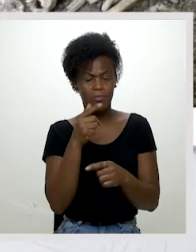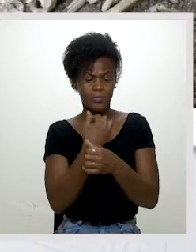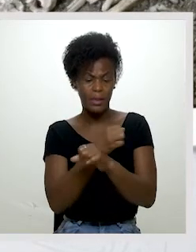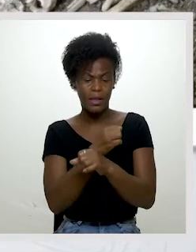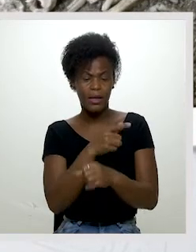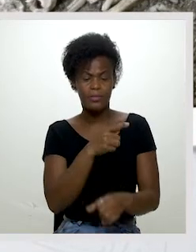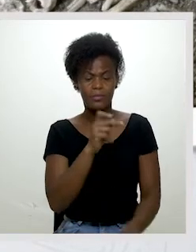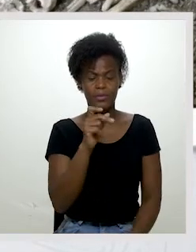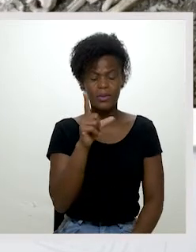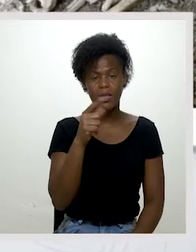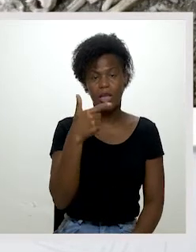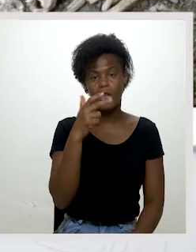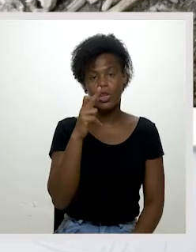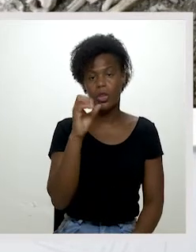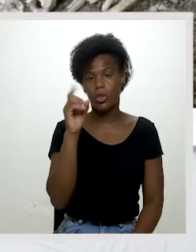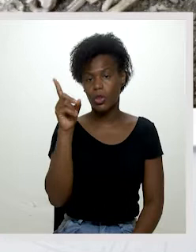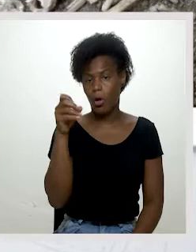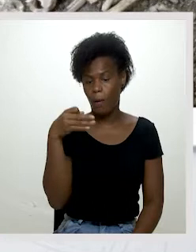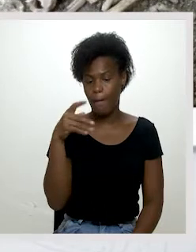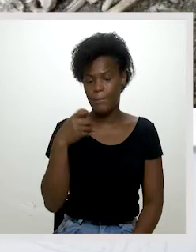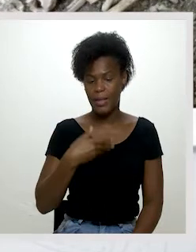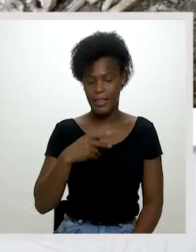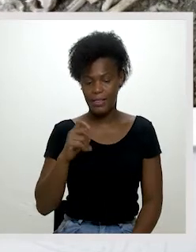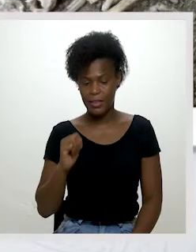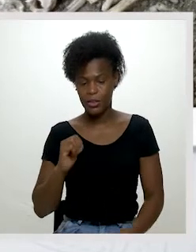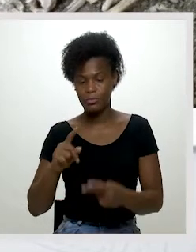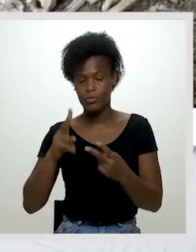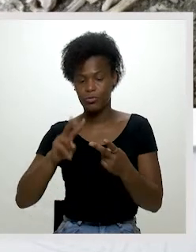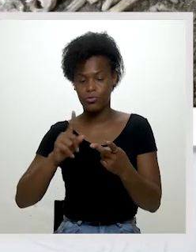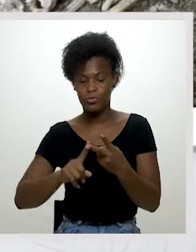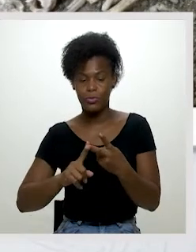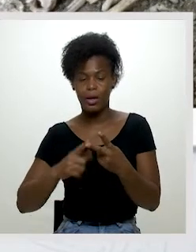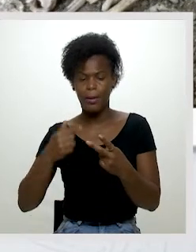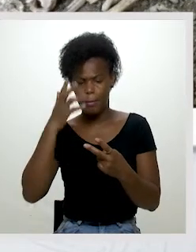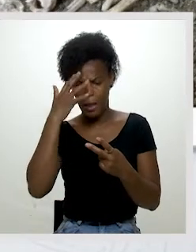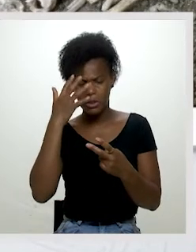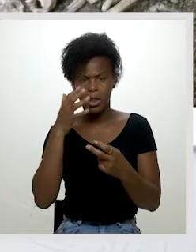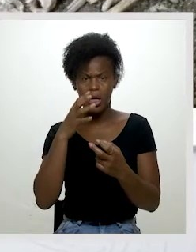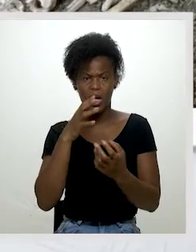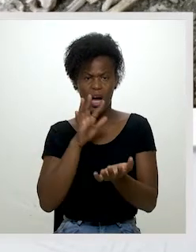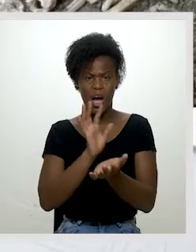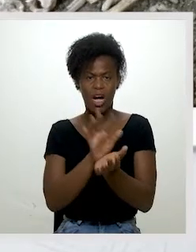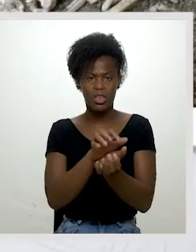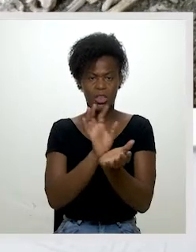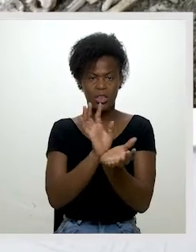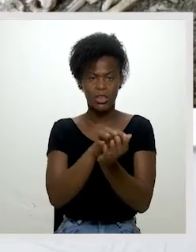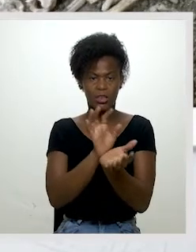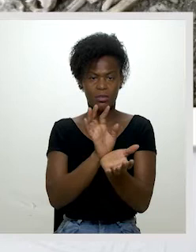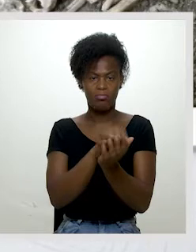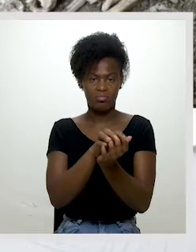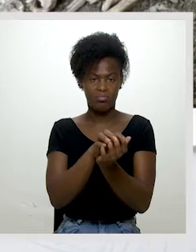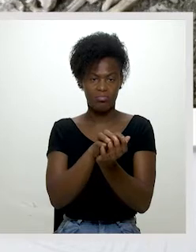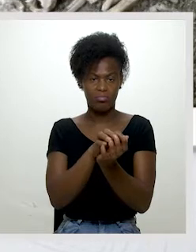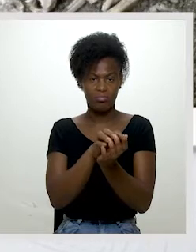à família dos artrópodes, não é assim? Na segunda imagem parece um crocodilo, vocês conhecem um crocodilo ou